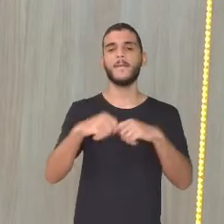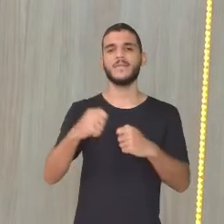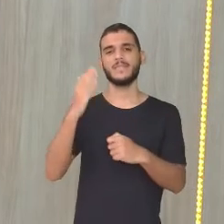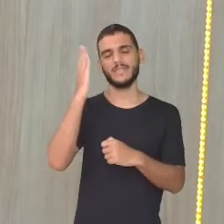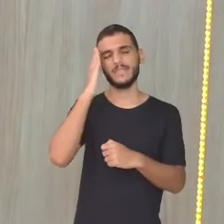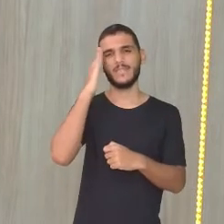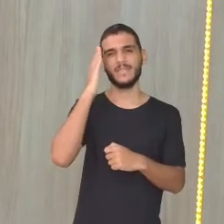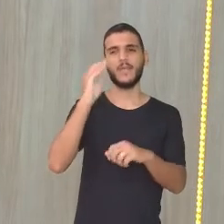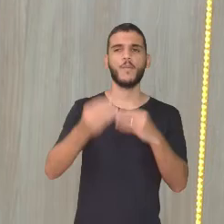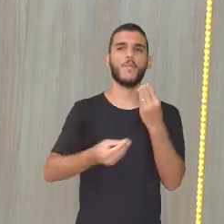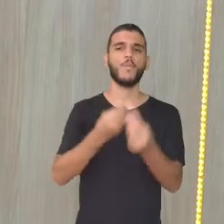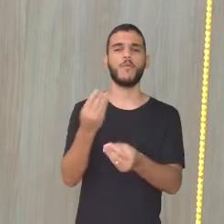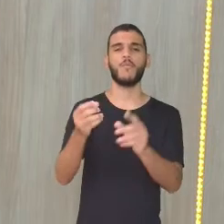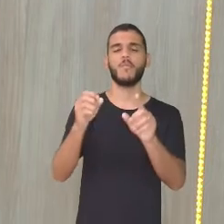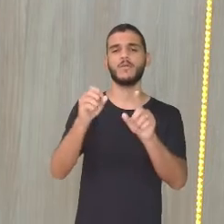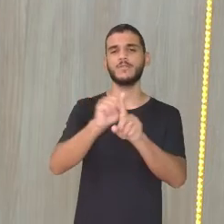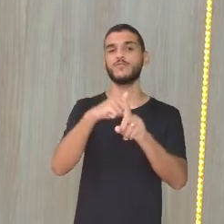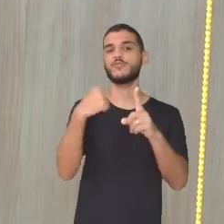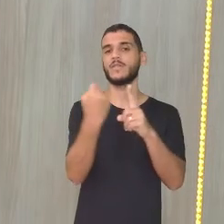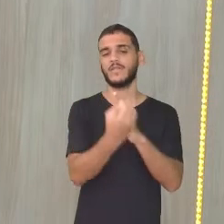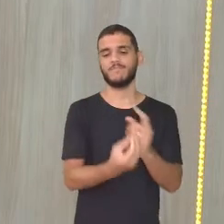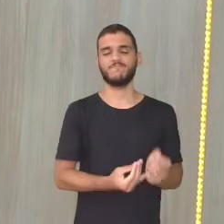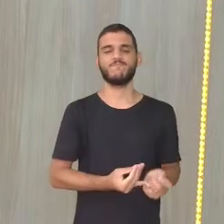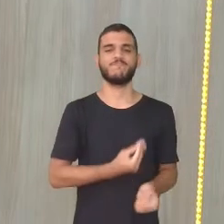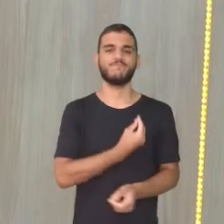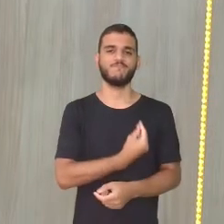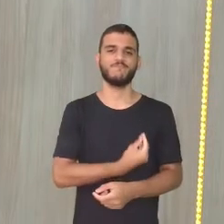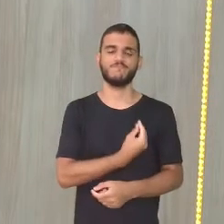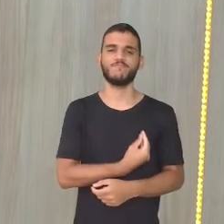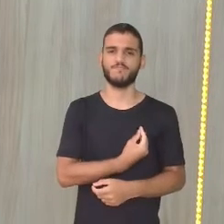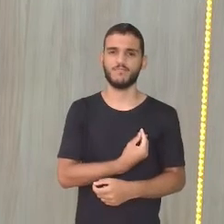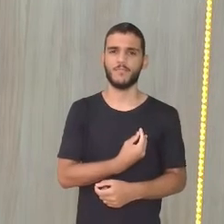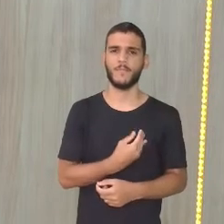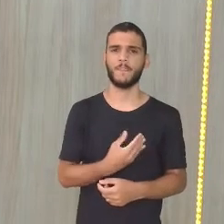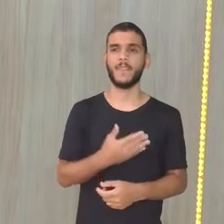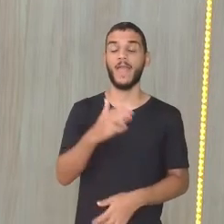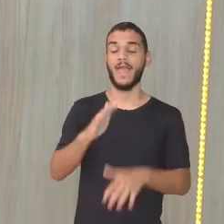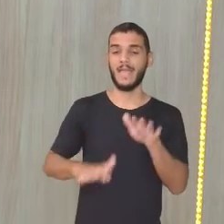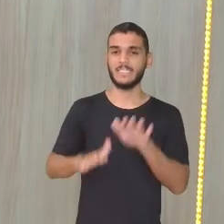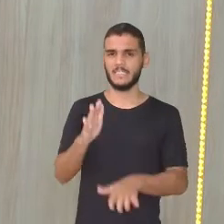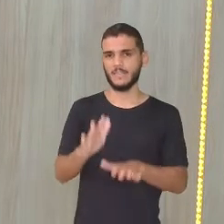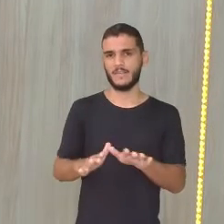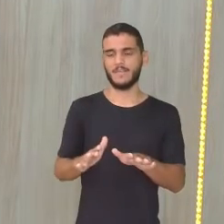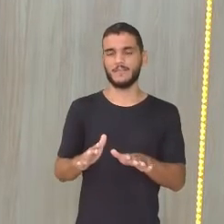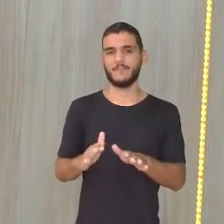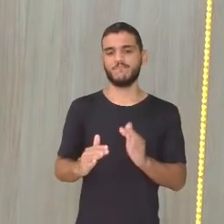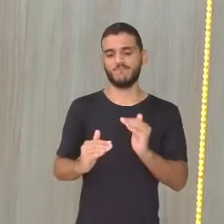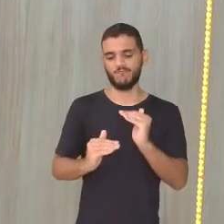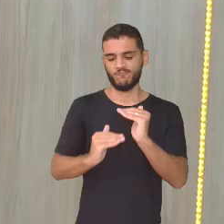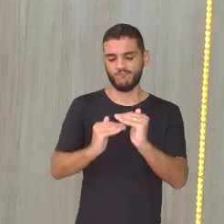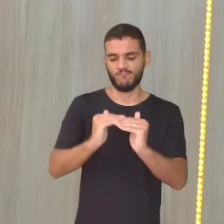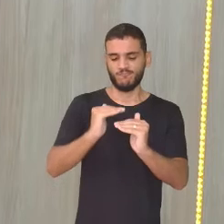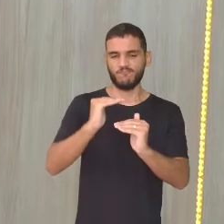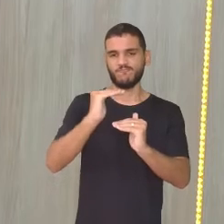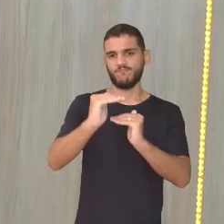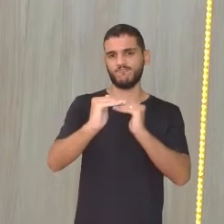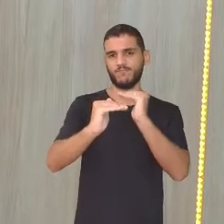gente está vivendo, né? E muitas vezes esse avanço ele é muito mais lento, né,